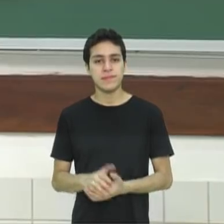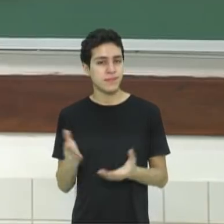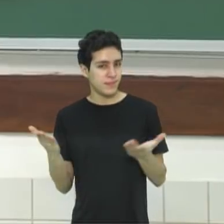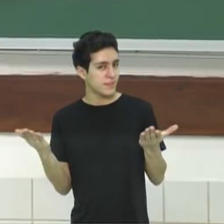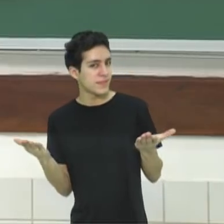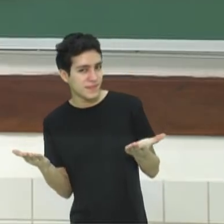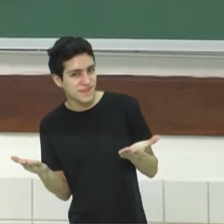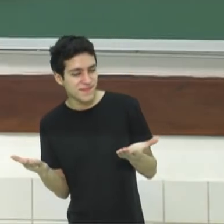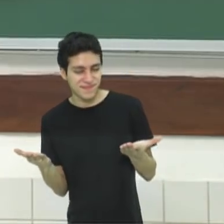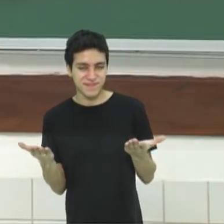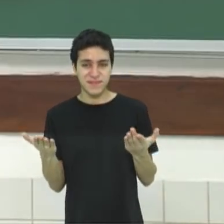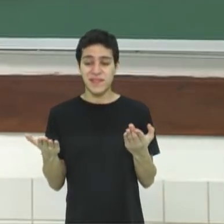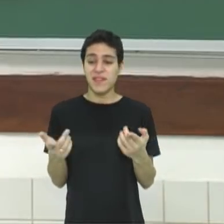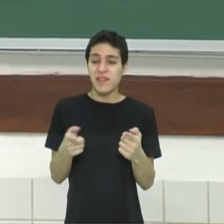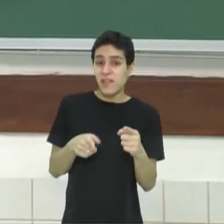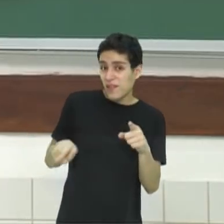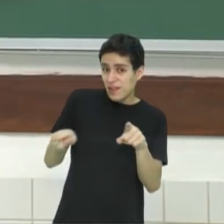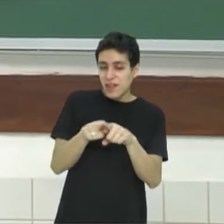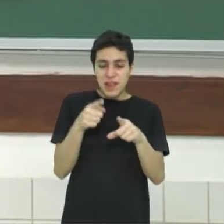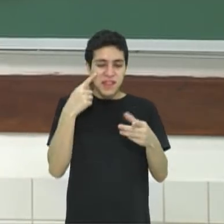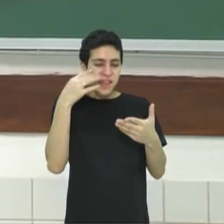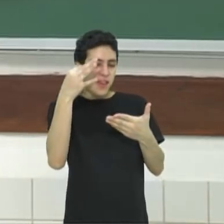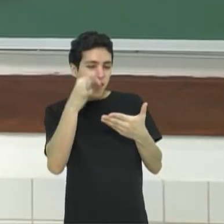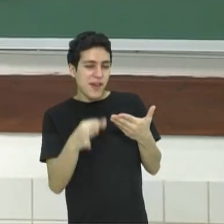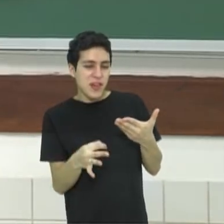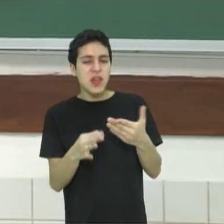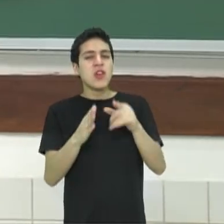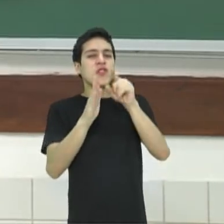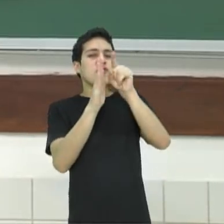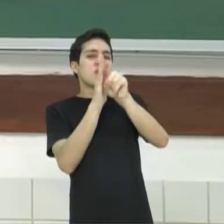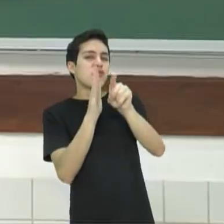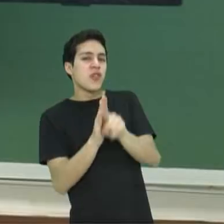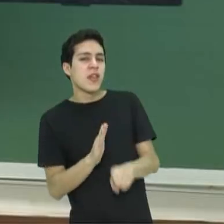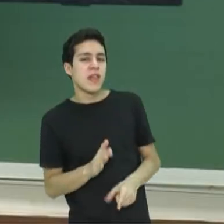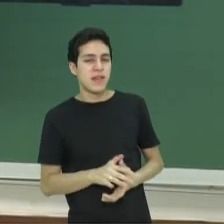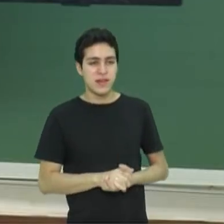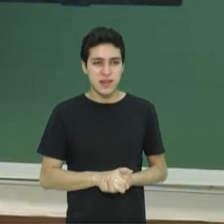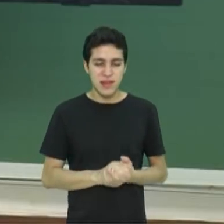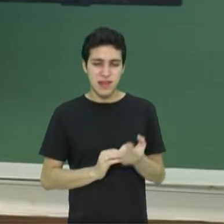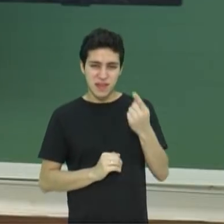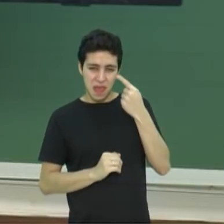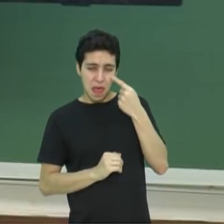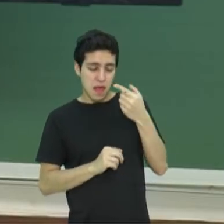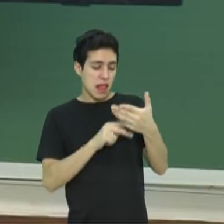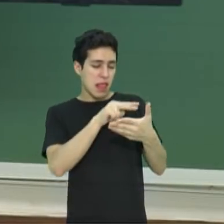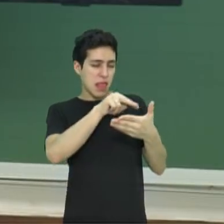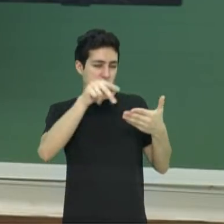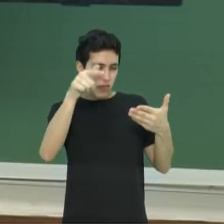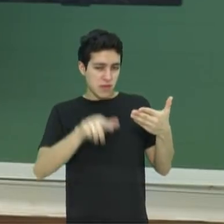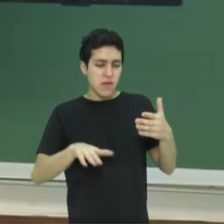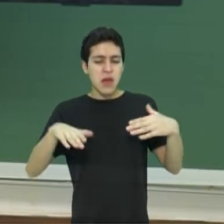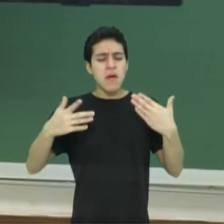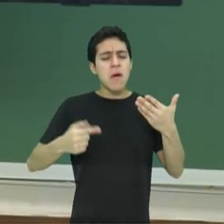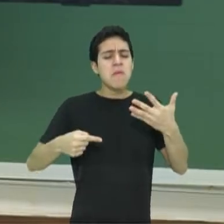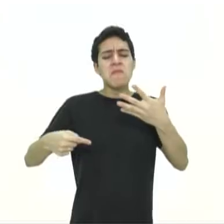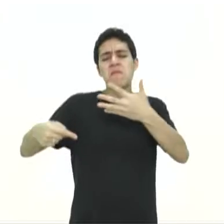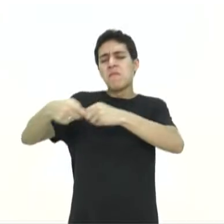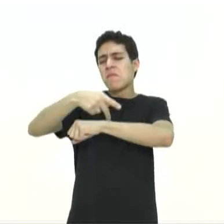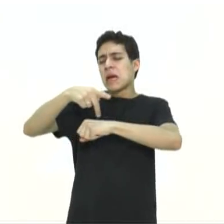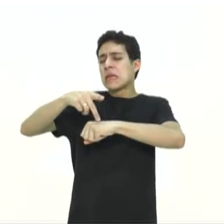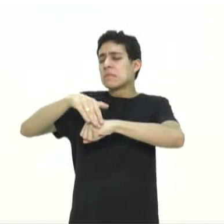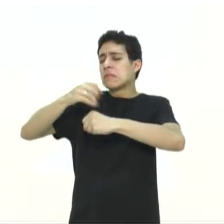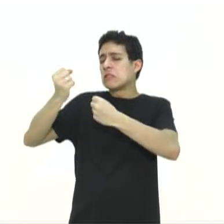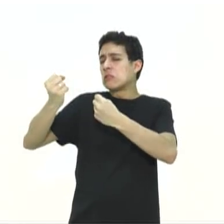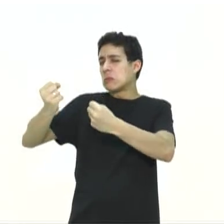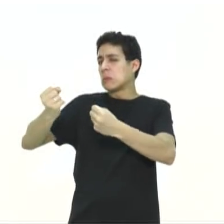Então, vamos lá, nono, estamos de volta para a correção do nosso questionário. Então, vamos à releitura. Quais as principais potências econômicas existentes